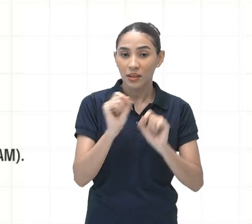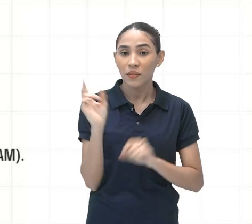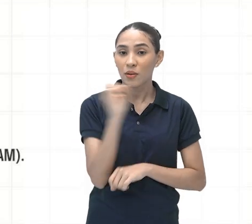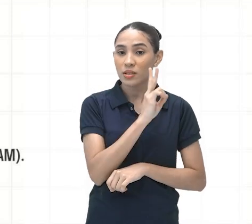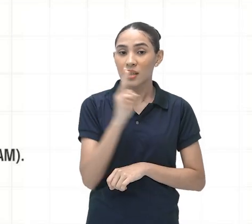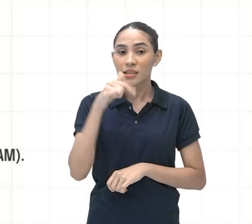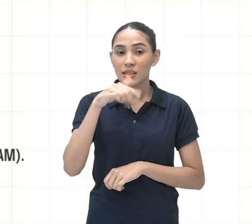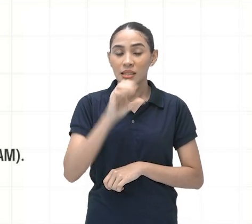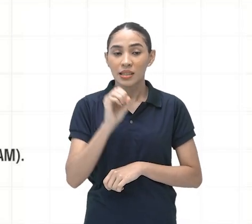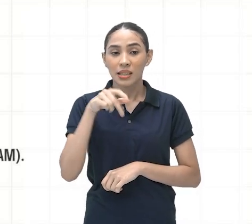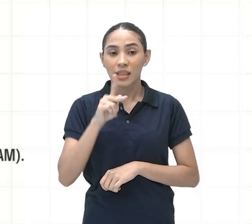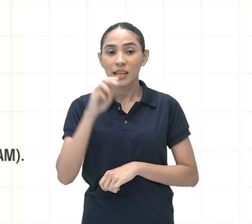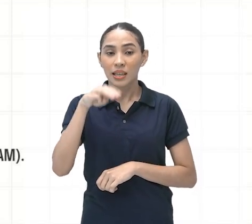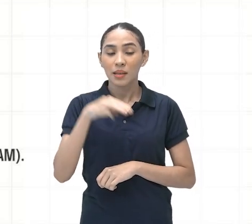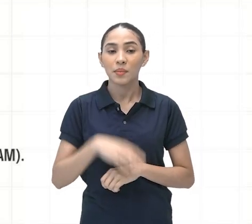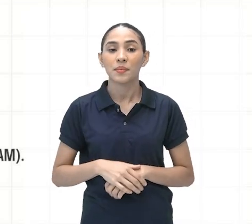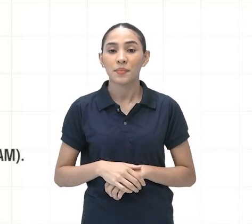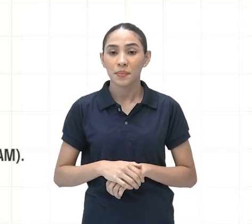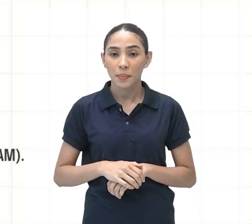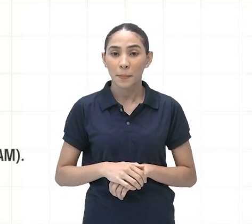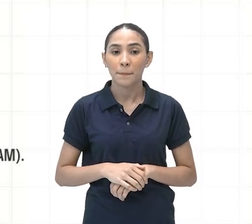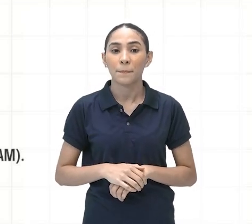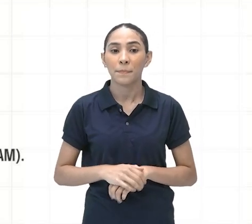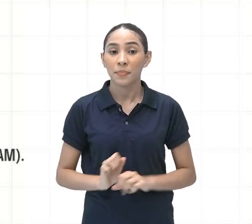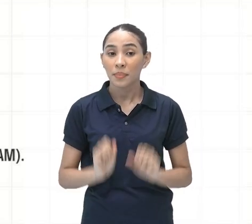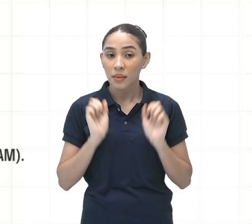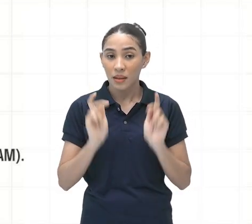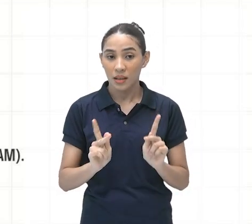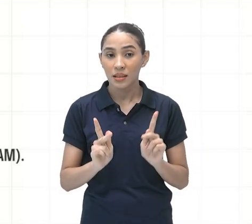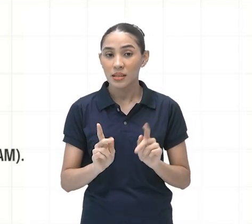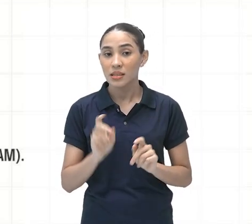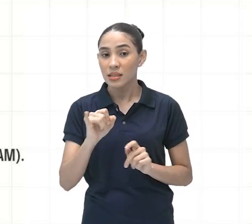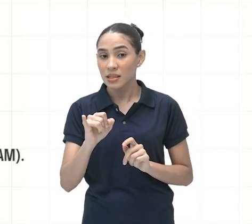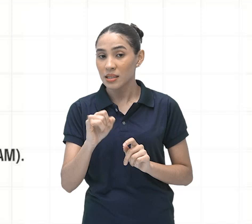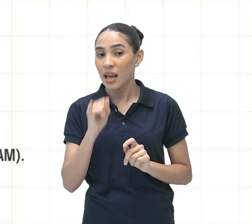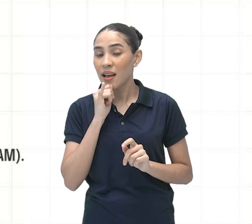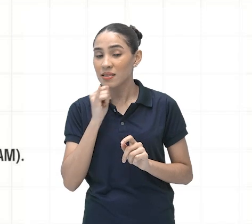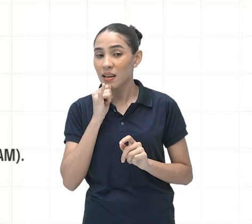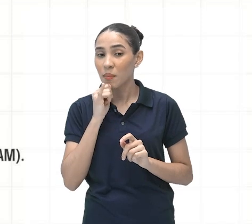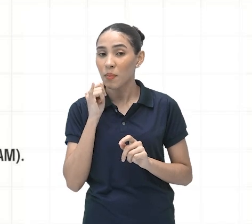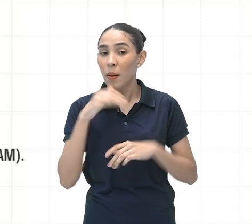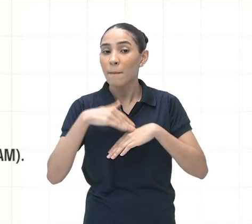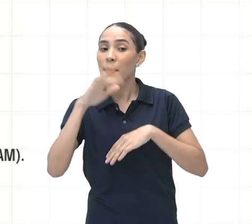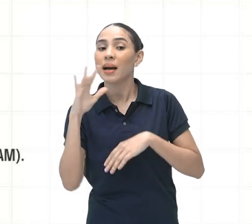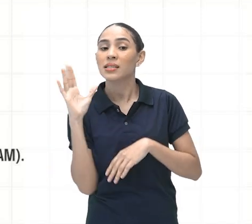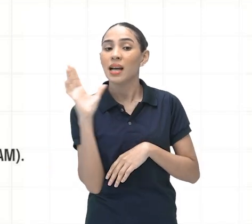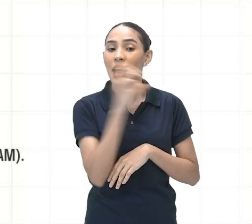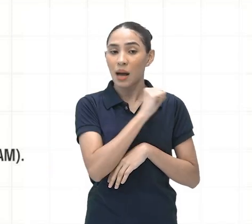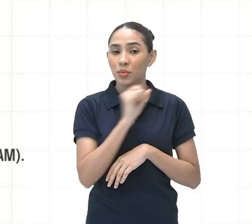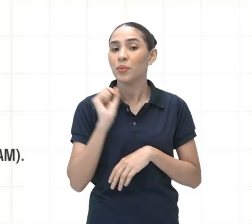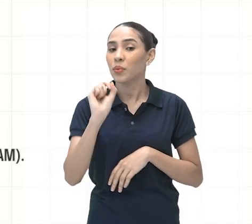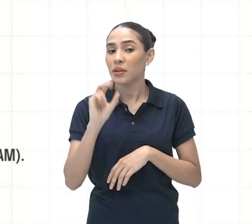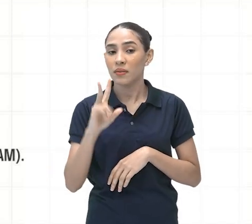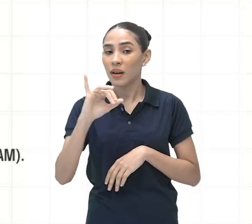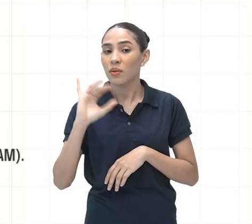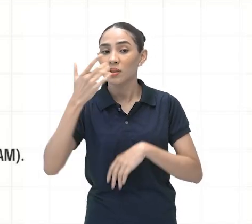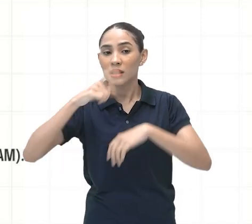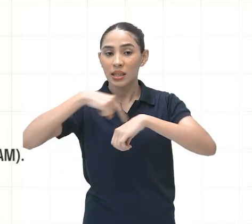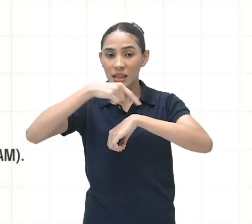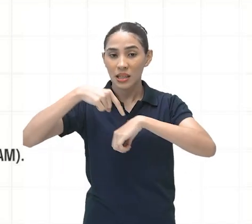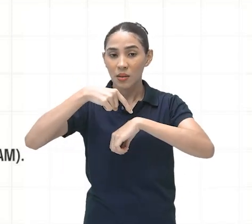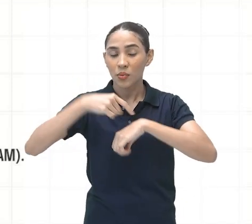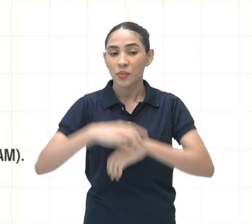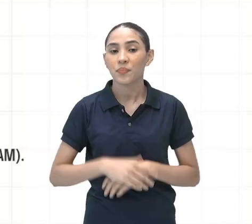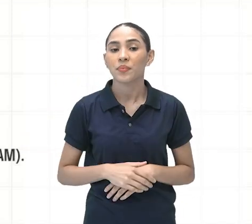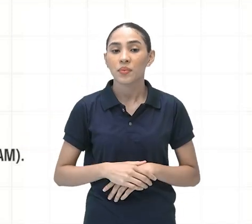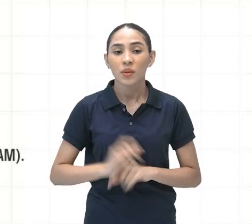de 70 km por hora. Ok, se ele aumentar a velocidade, o que vai ocorrer com o tempo?